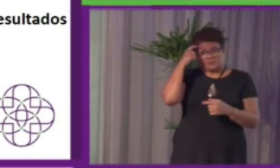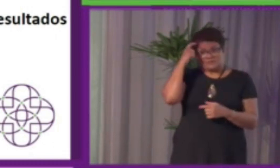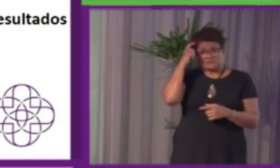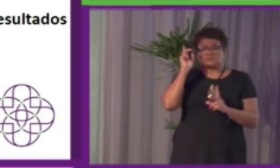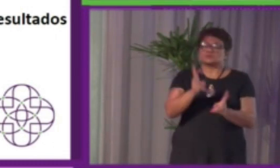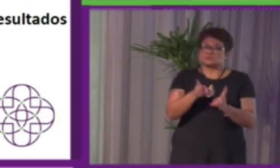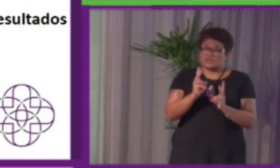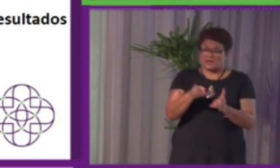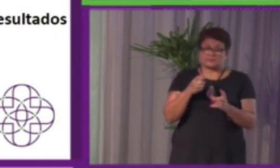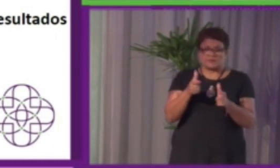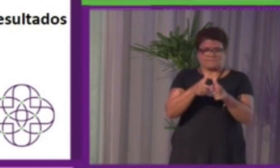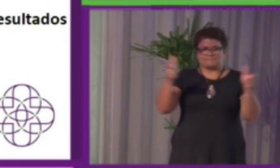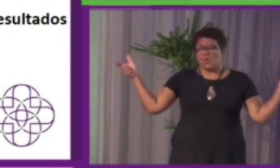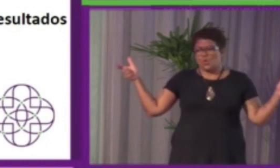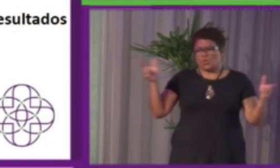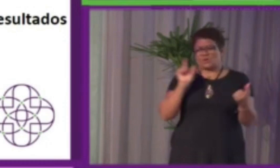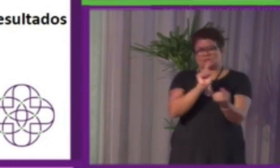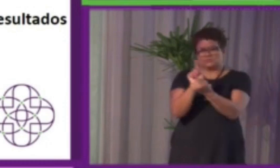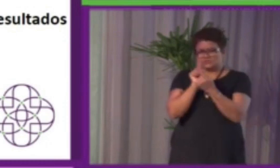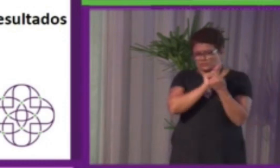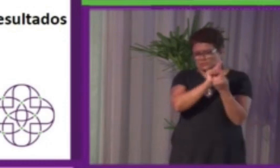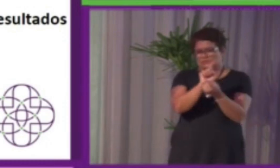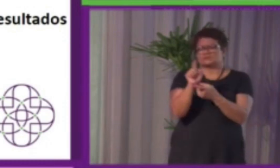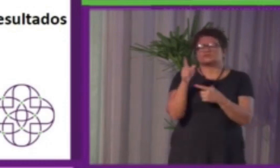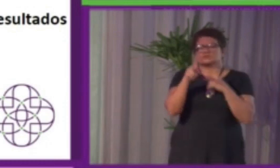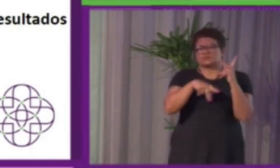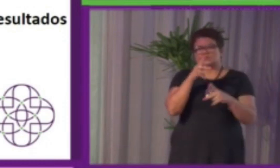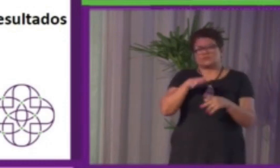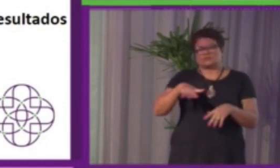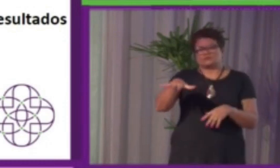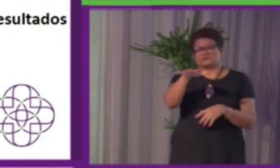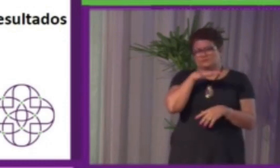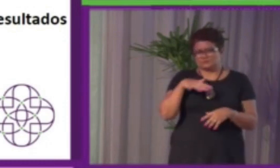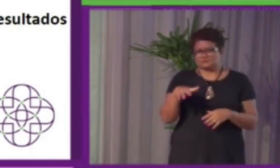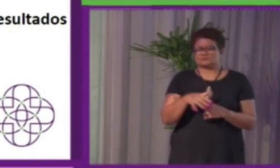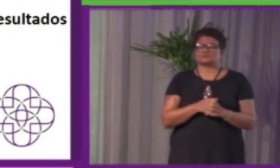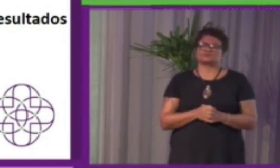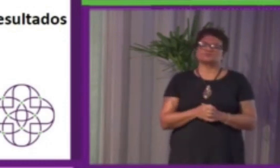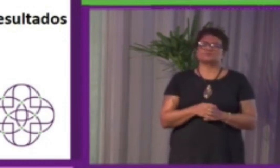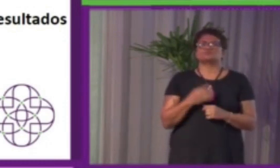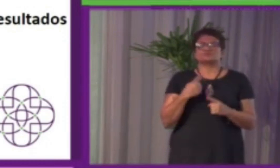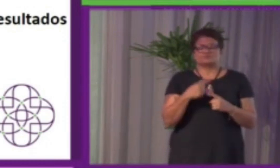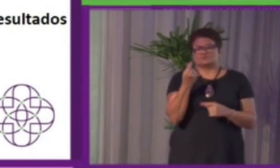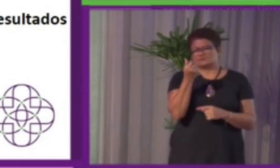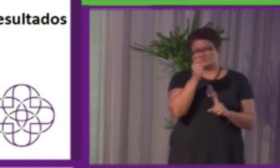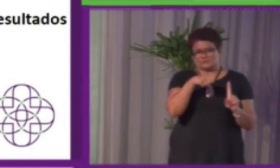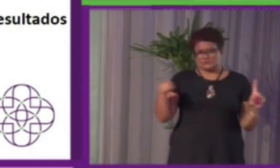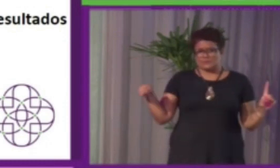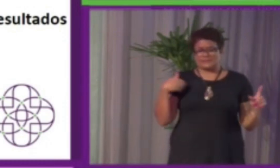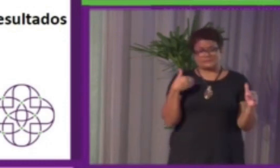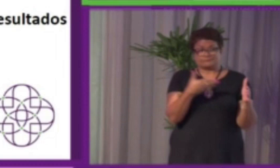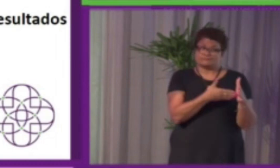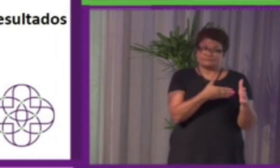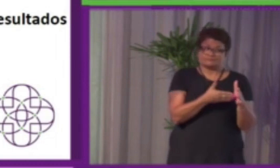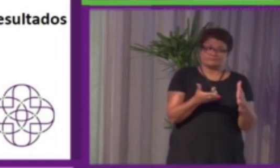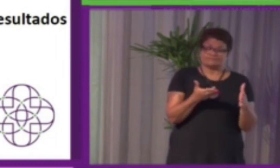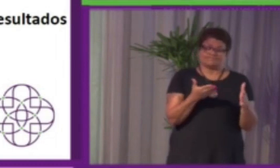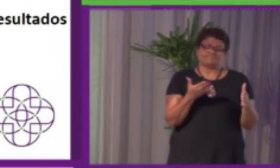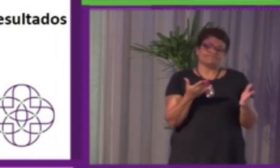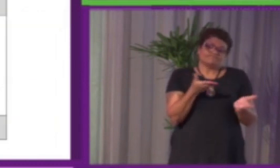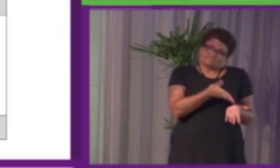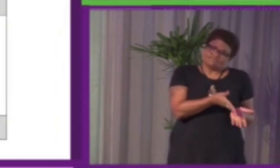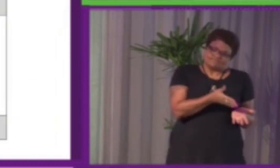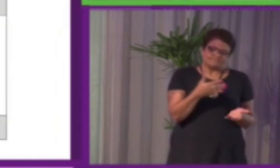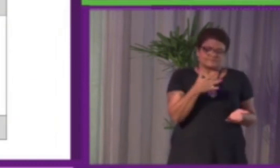na maximização da população como um todo, em função de um orçamento da saúde limitado. Então, para finalizar,